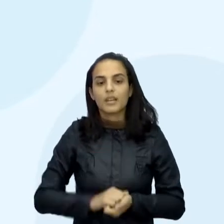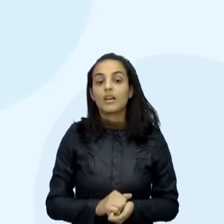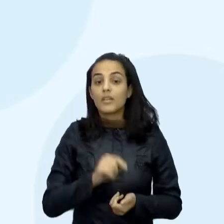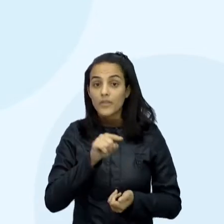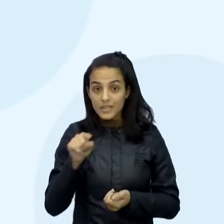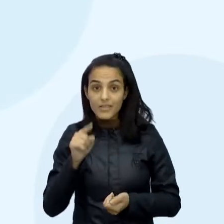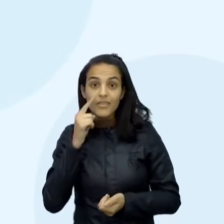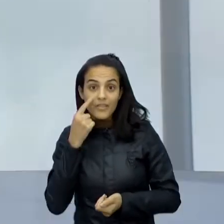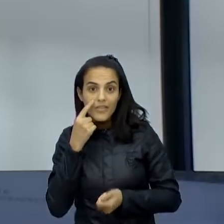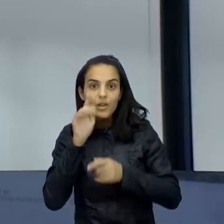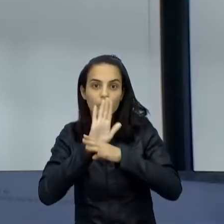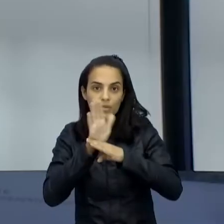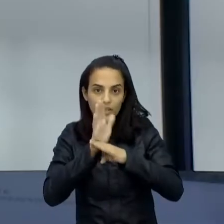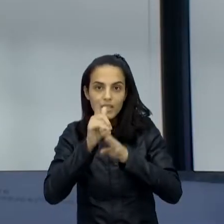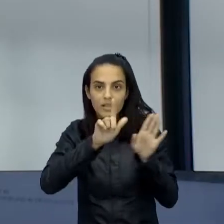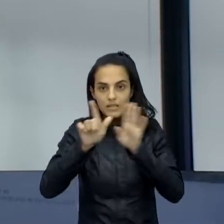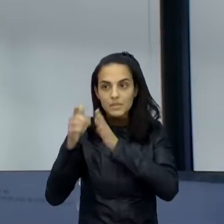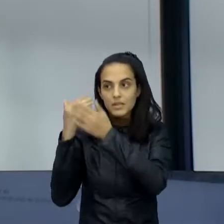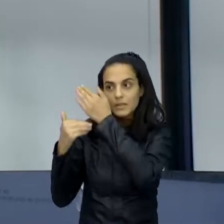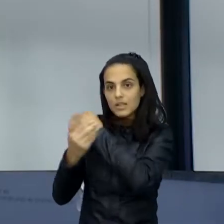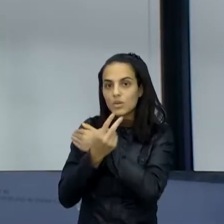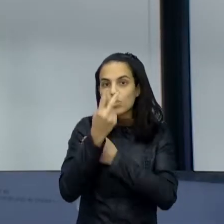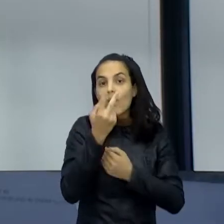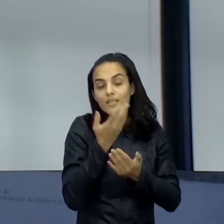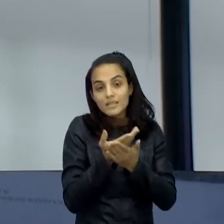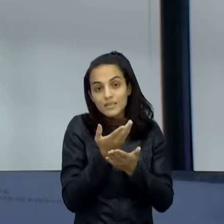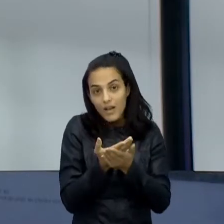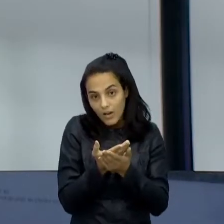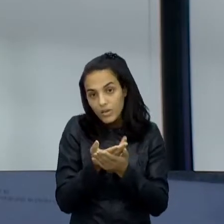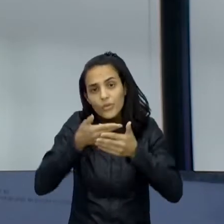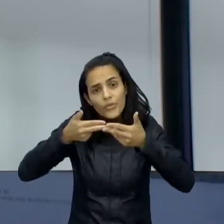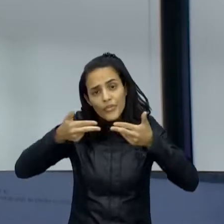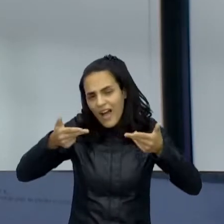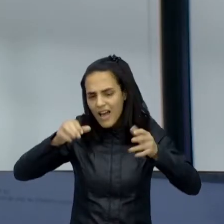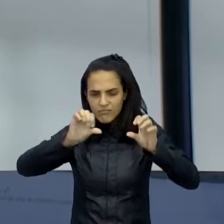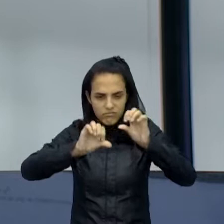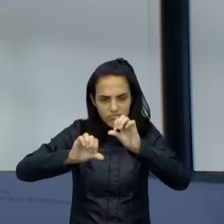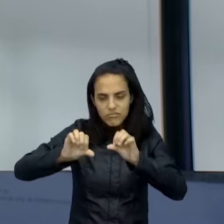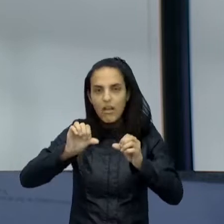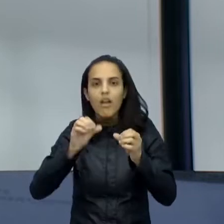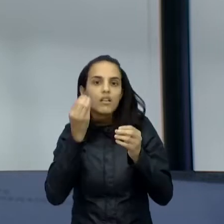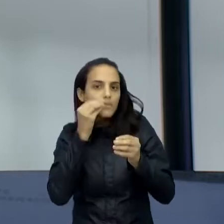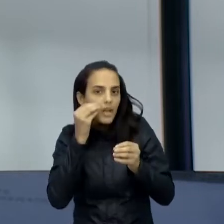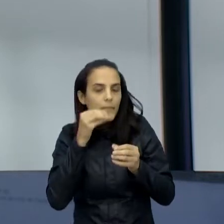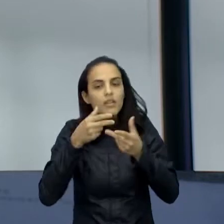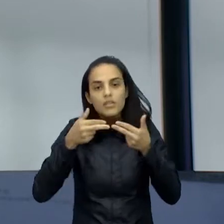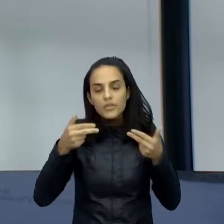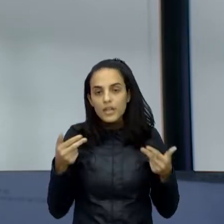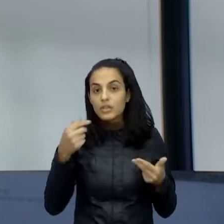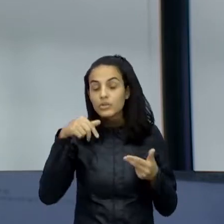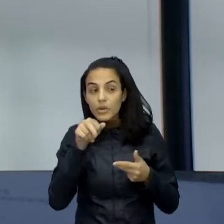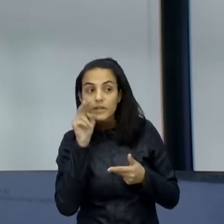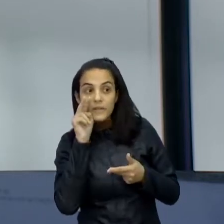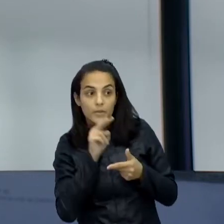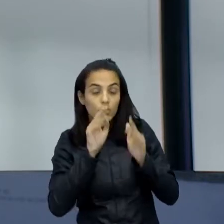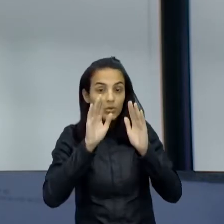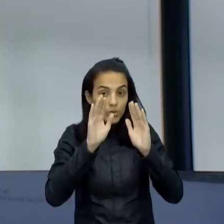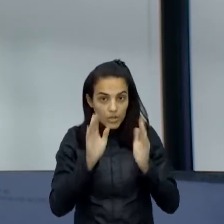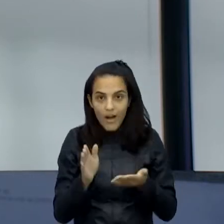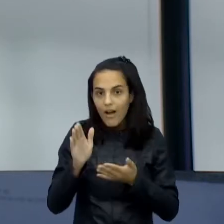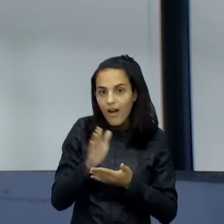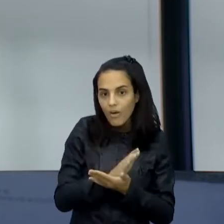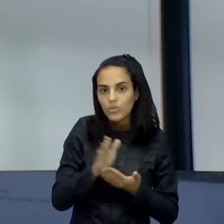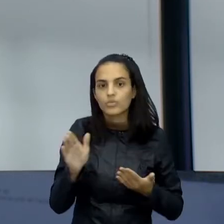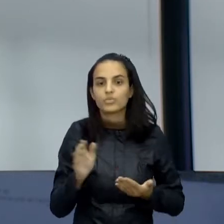vídeos da semana passada, duas aulas aí com várias experimentações, algumas coisas que a gente reviu aí sobre todo